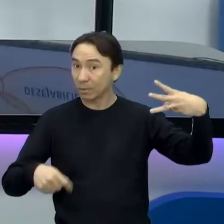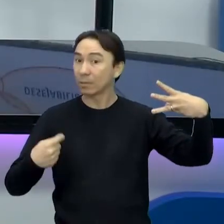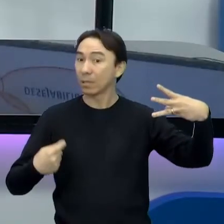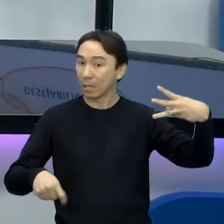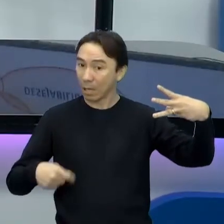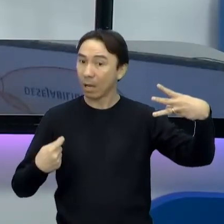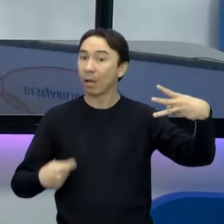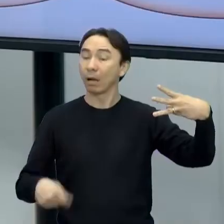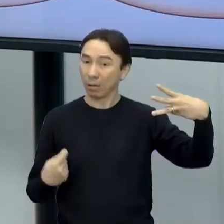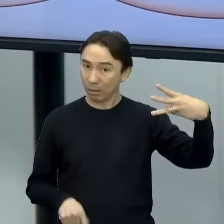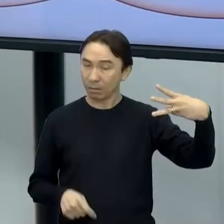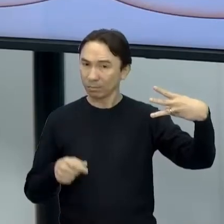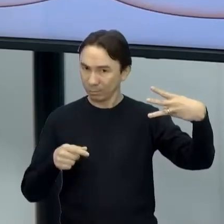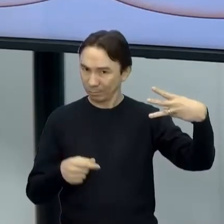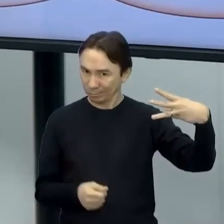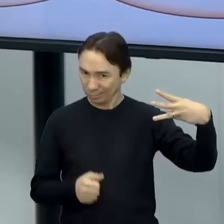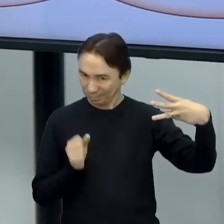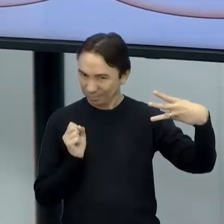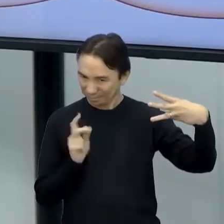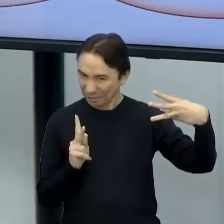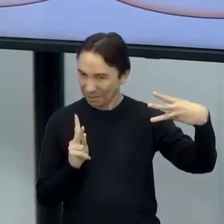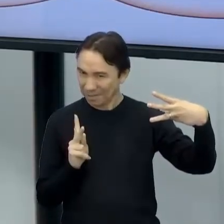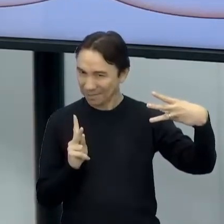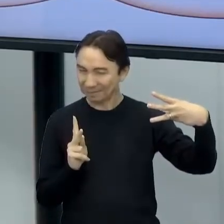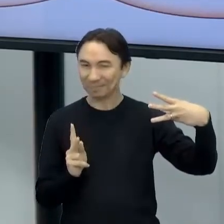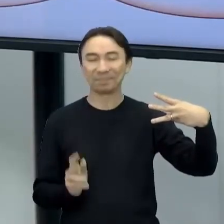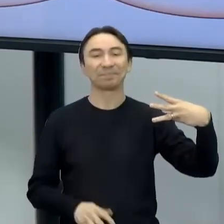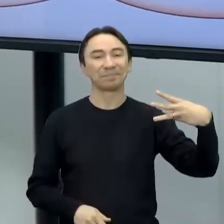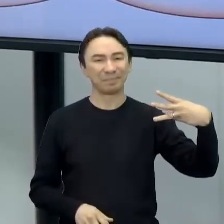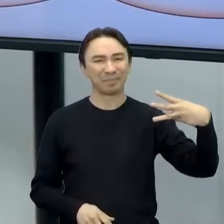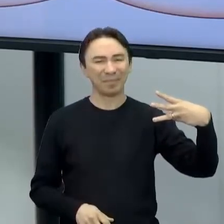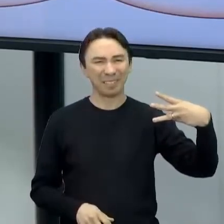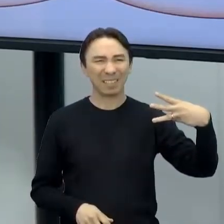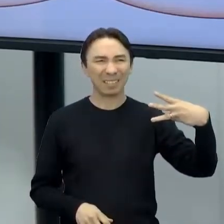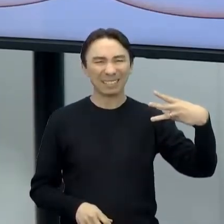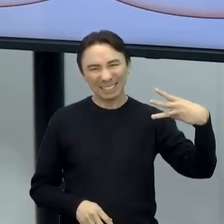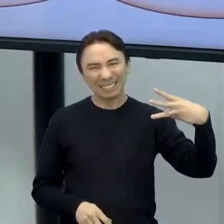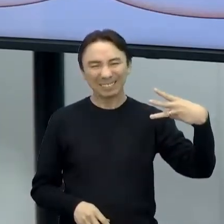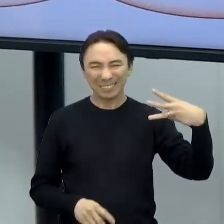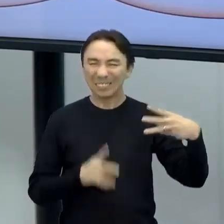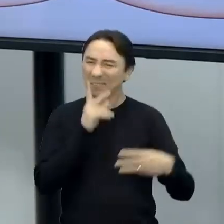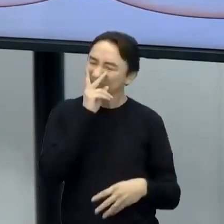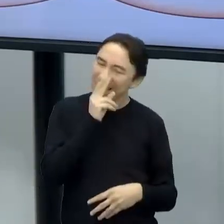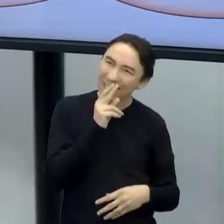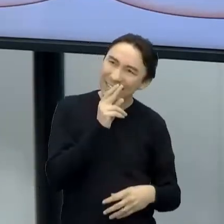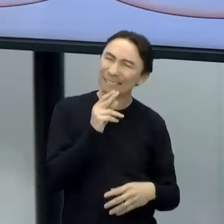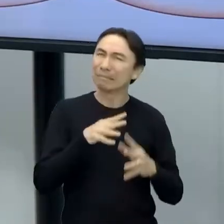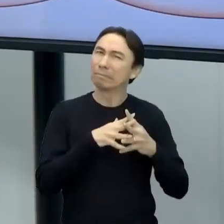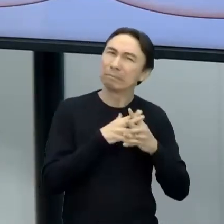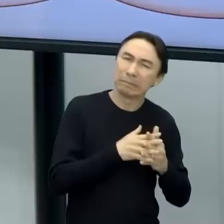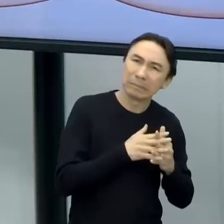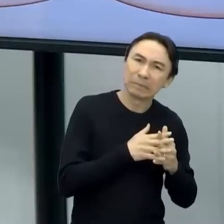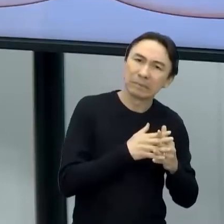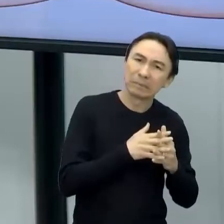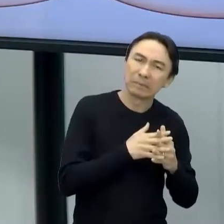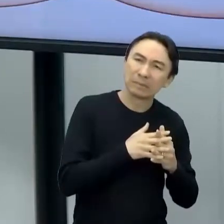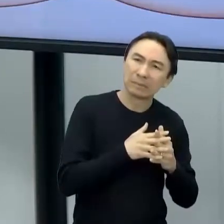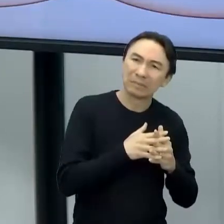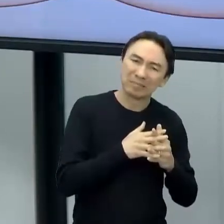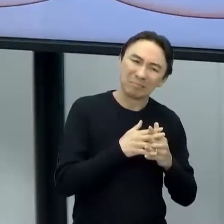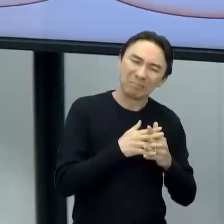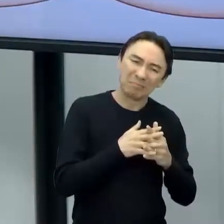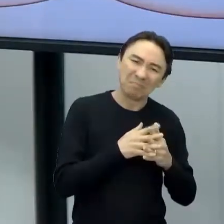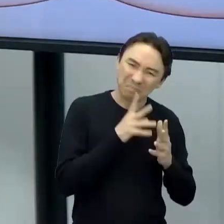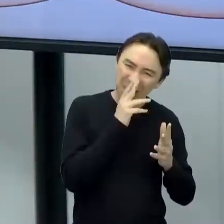nós apresentamos para vocês. Parece complexo, parece fácil, parece difícil,